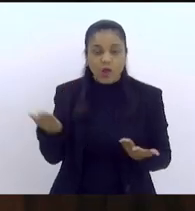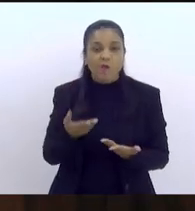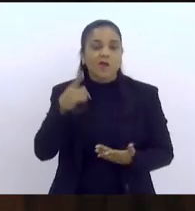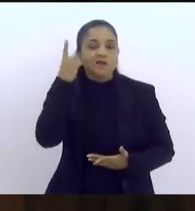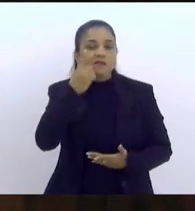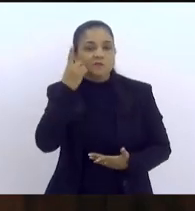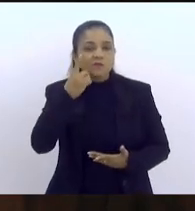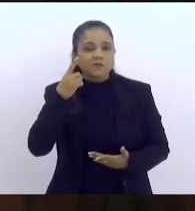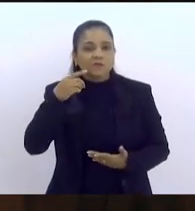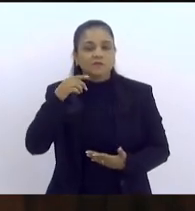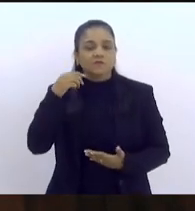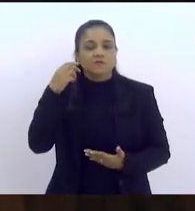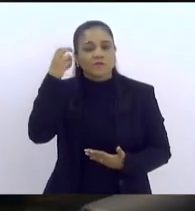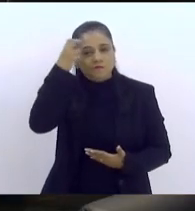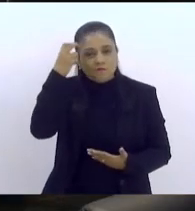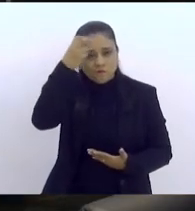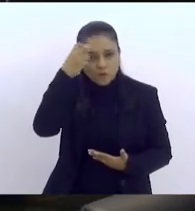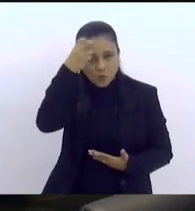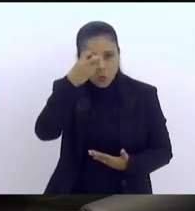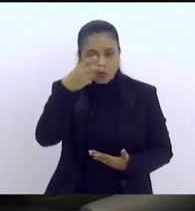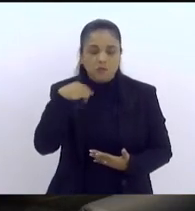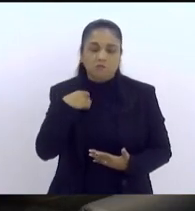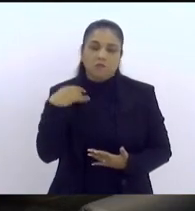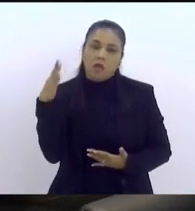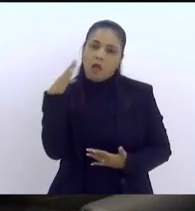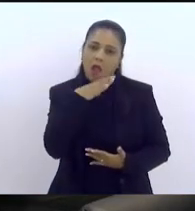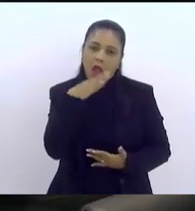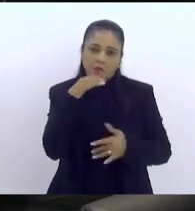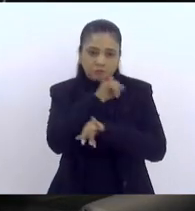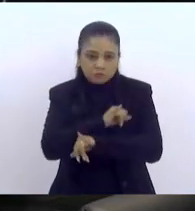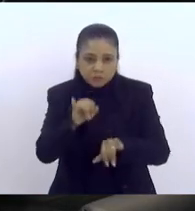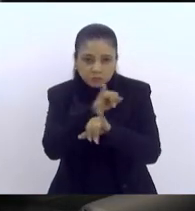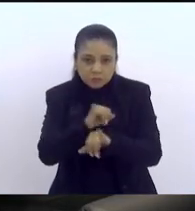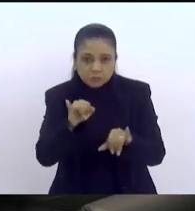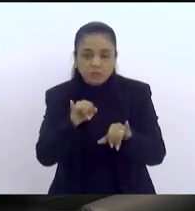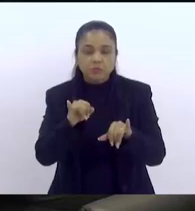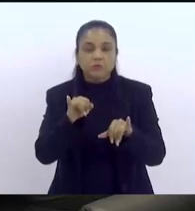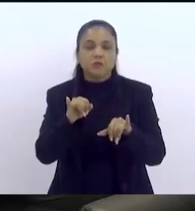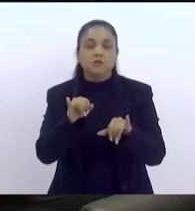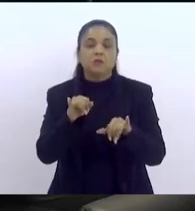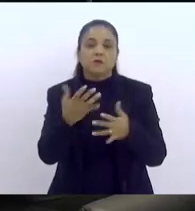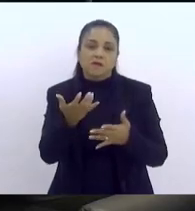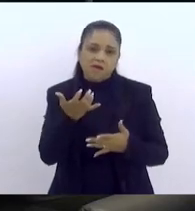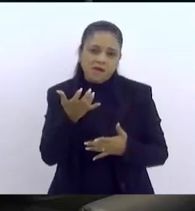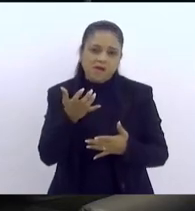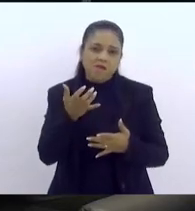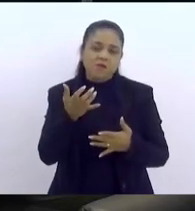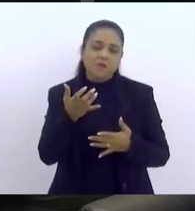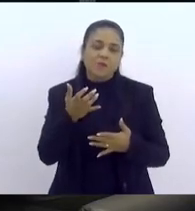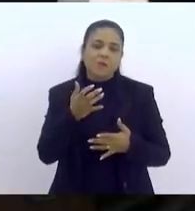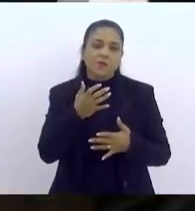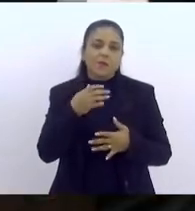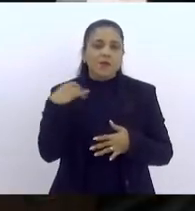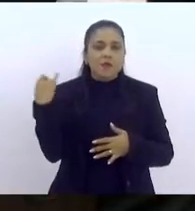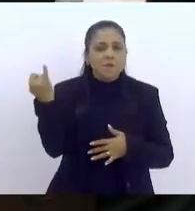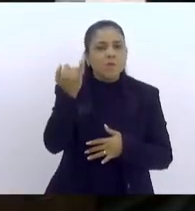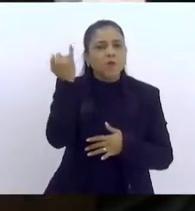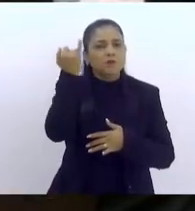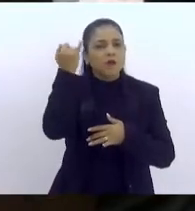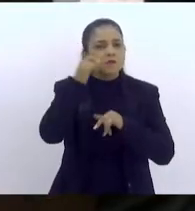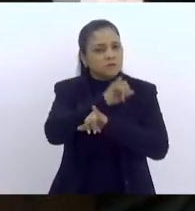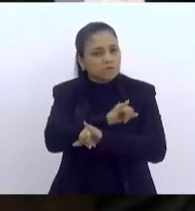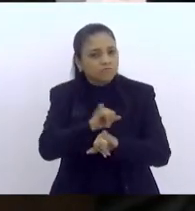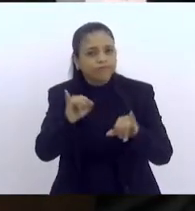Lima. Muito, muito rapidamente, queria também falar aqui da importância